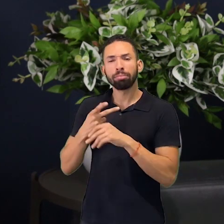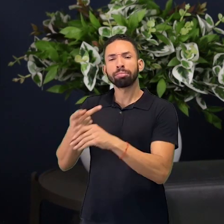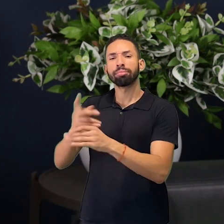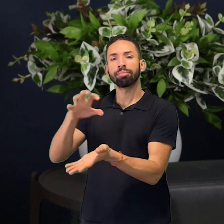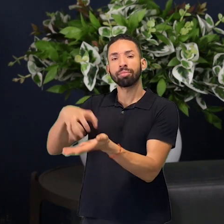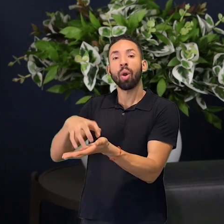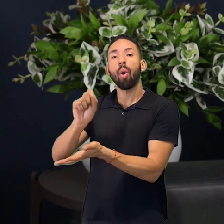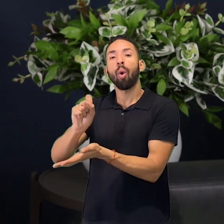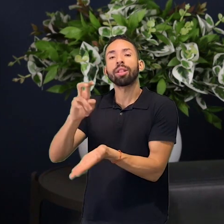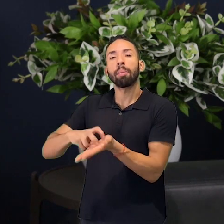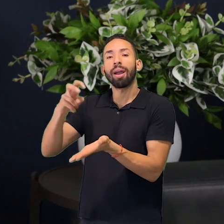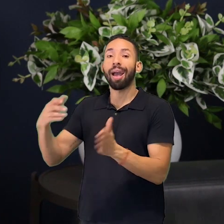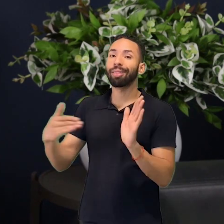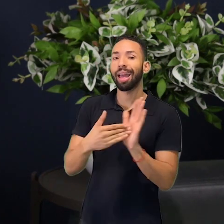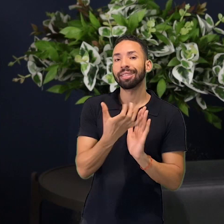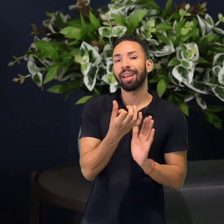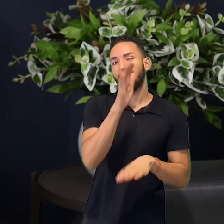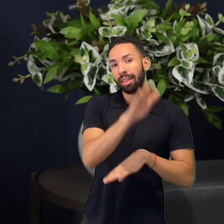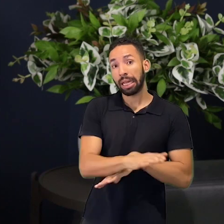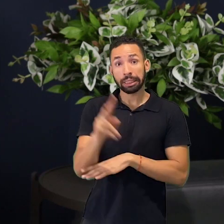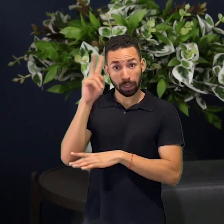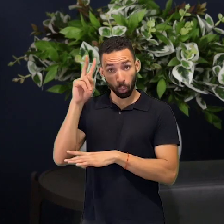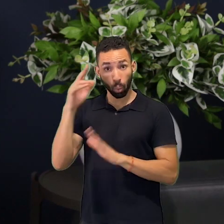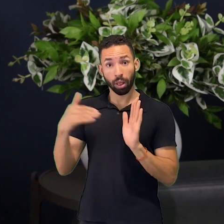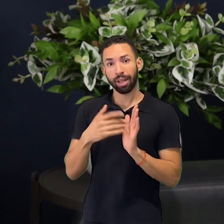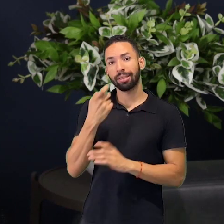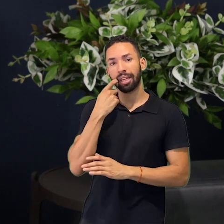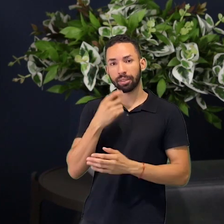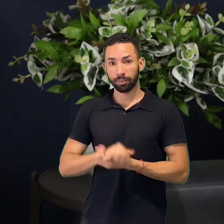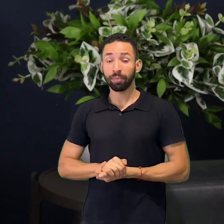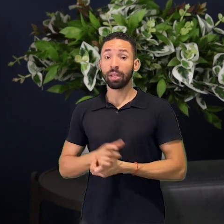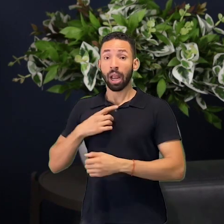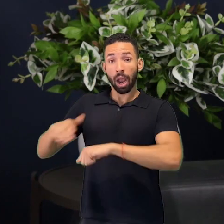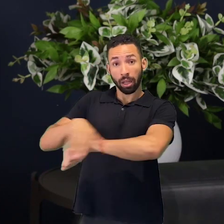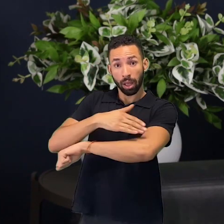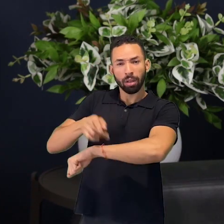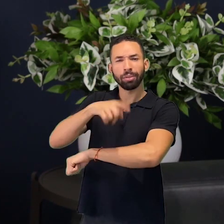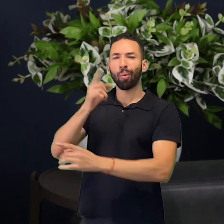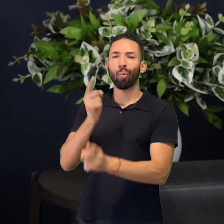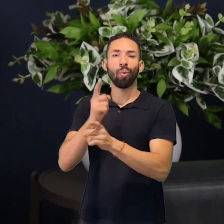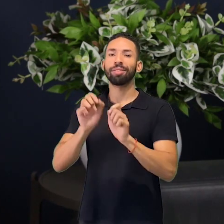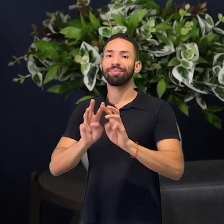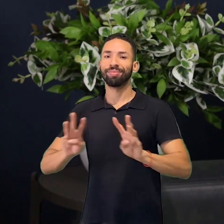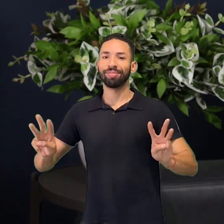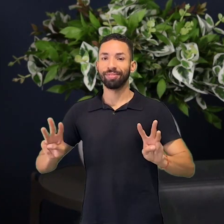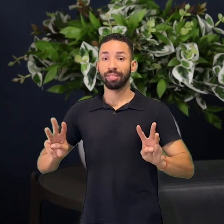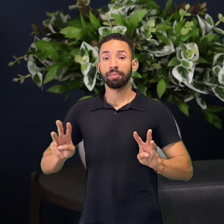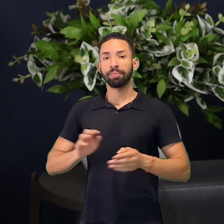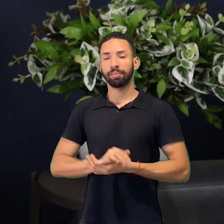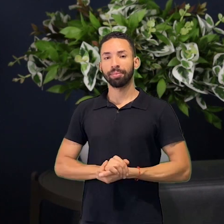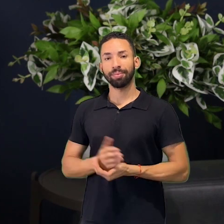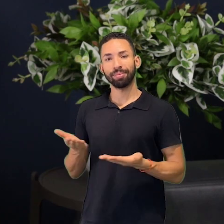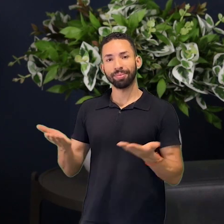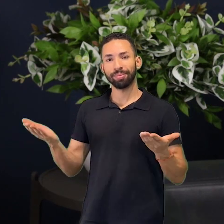uma de nossas unidades das 8 da manhã às 6 da tarde, de segunda a sexta-feira. Os endereços você encontra no nosso